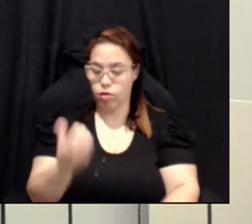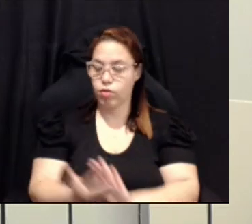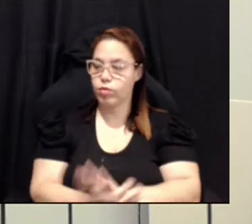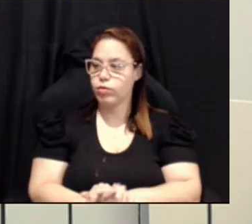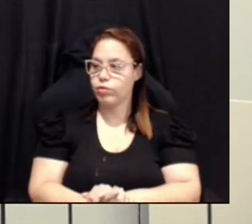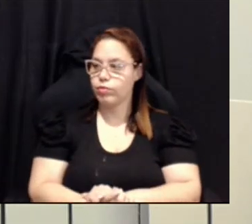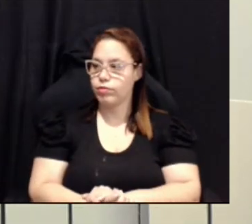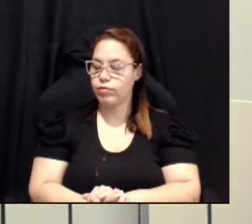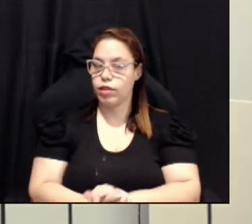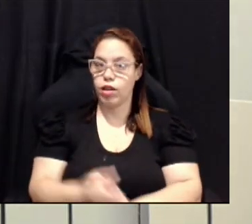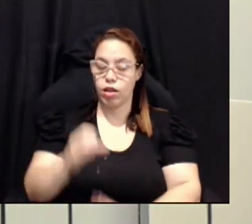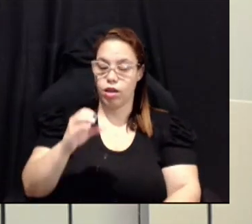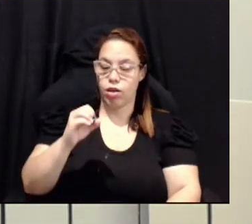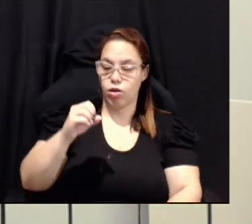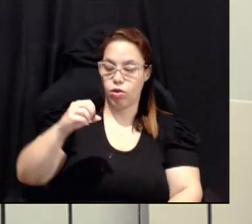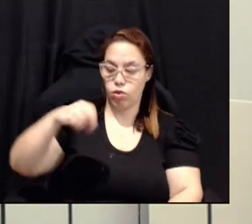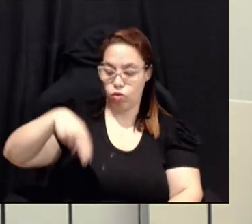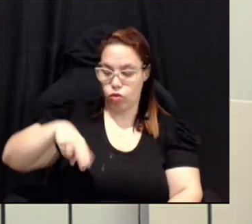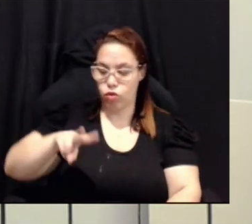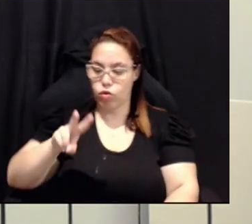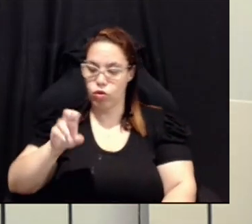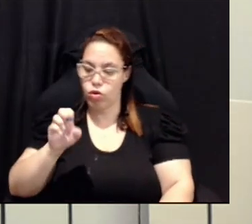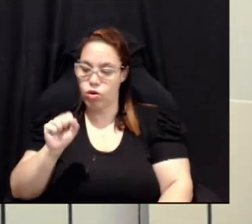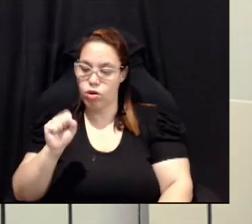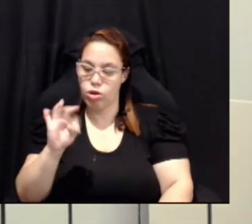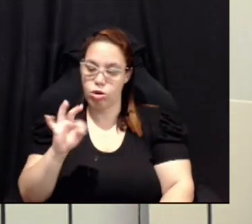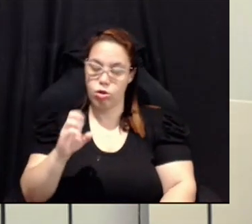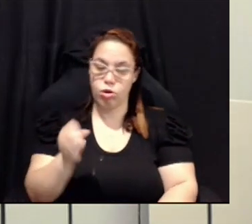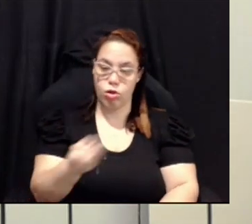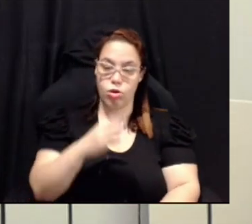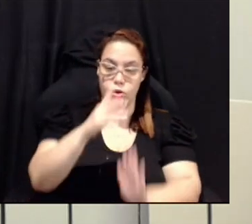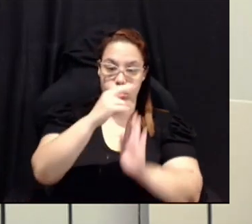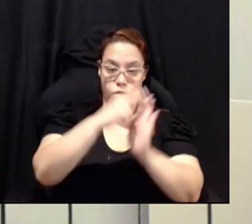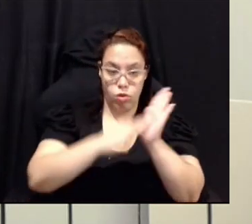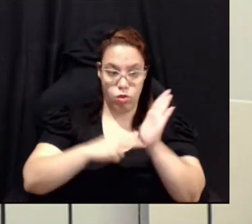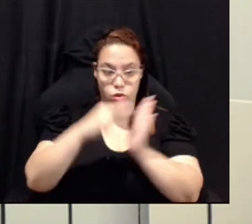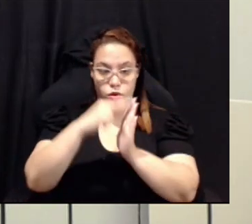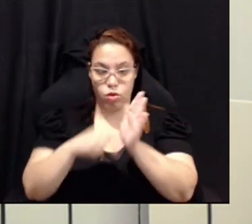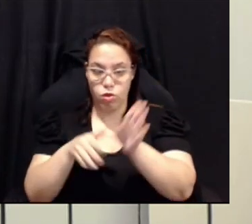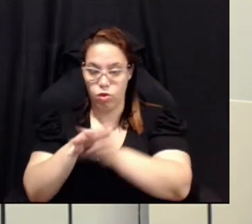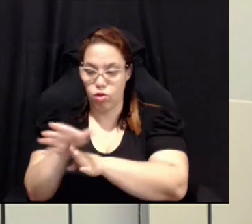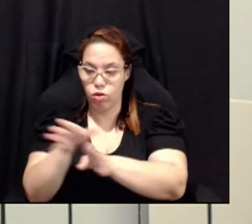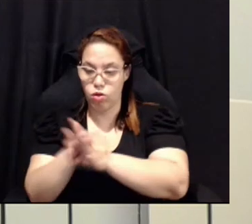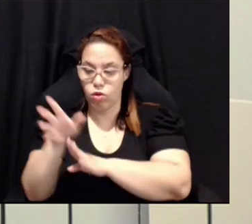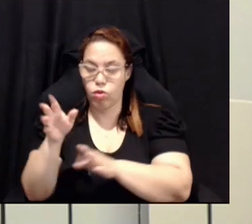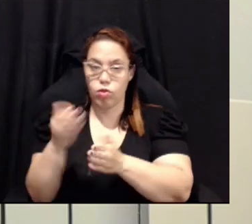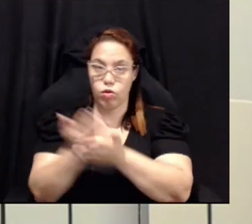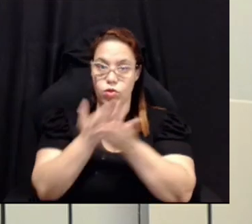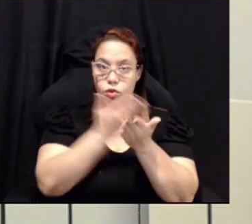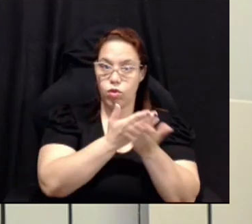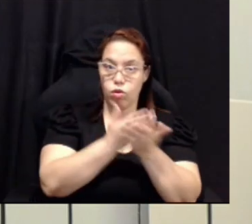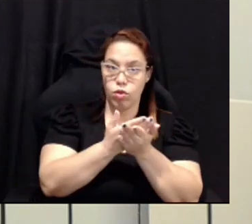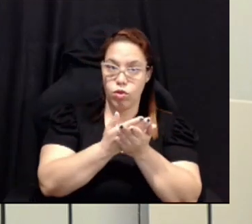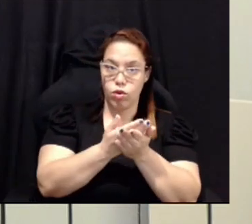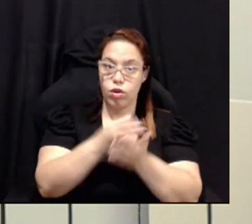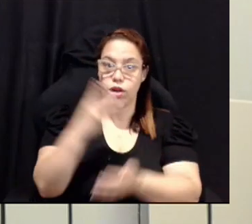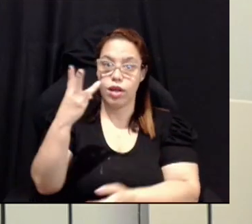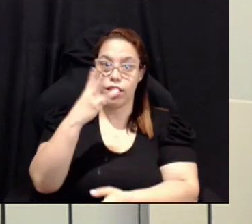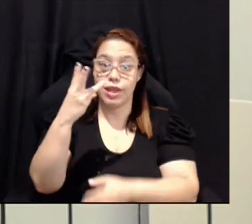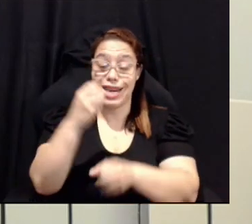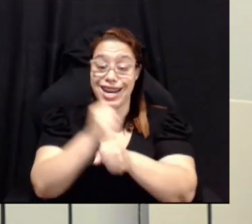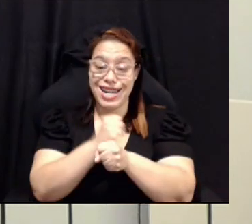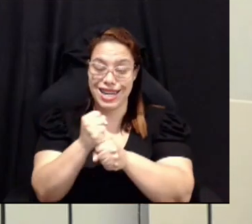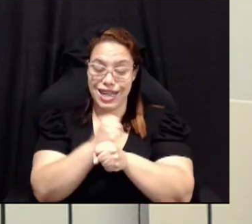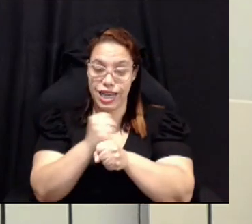Convest também anunciou as novas listas de leituras indicadas para os estudantes para os próximos 3 anos do